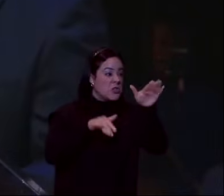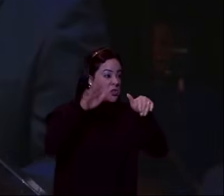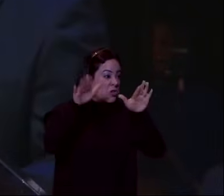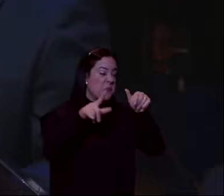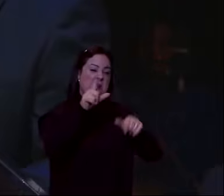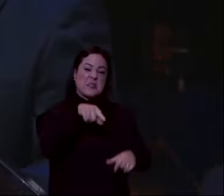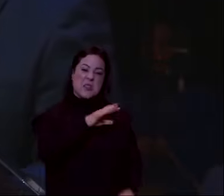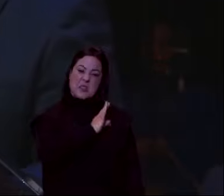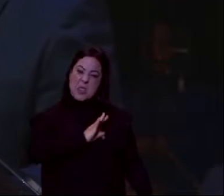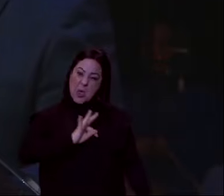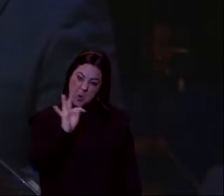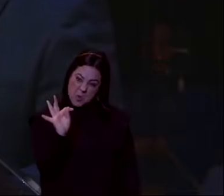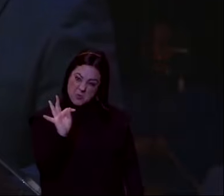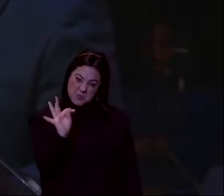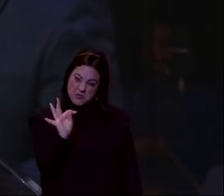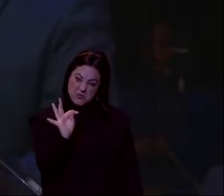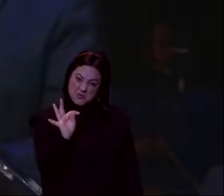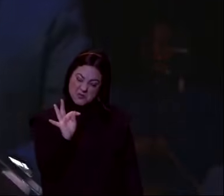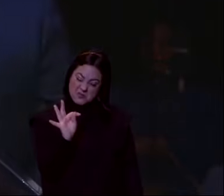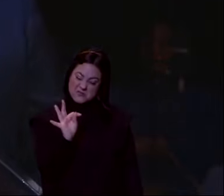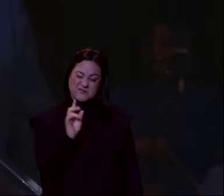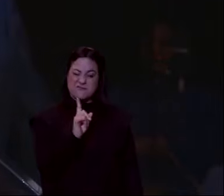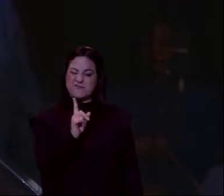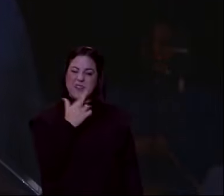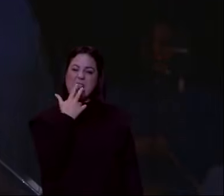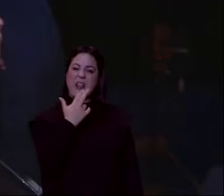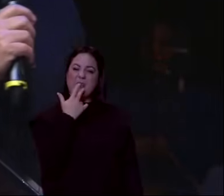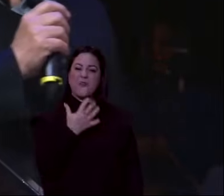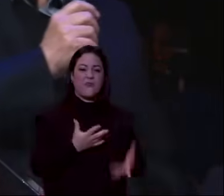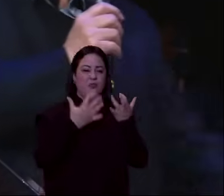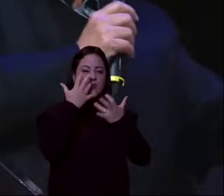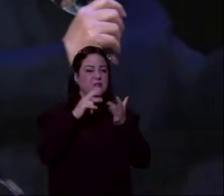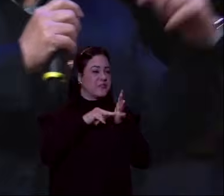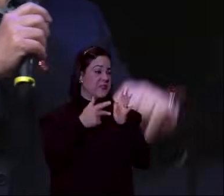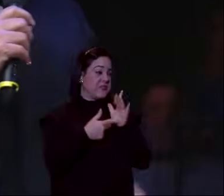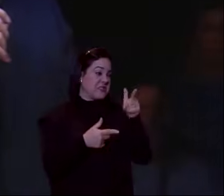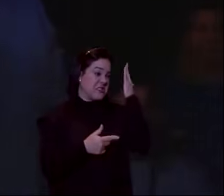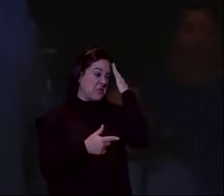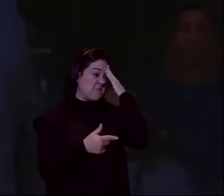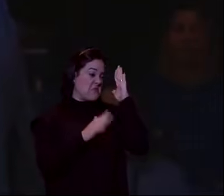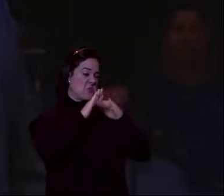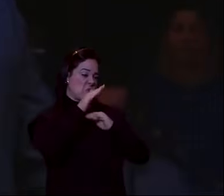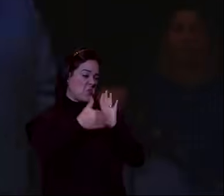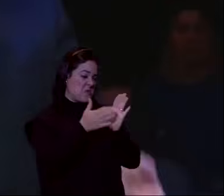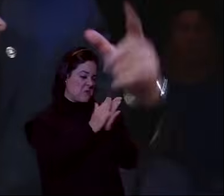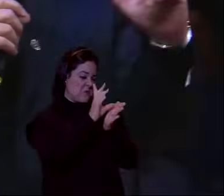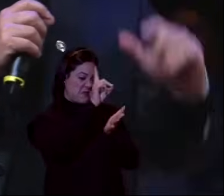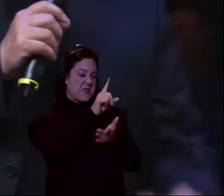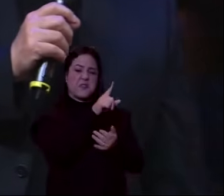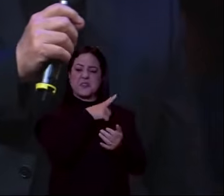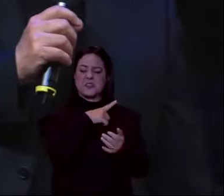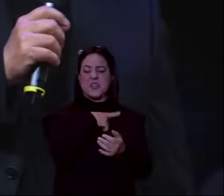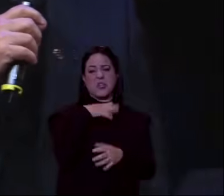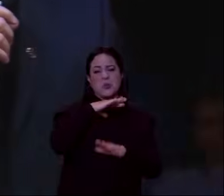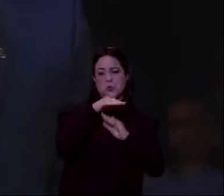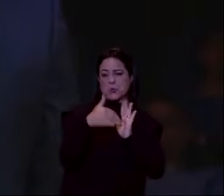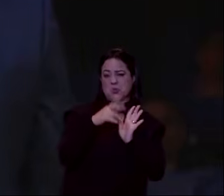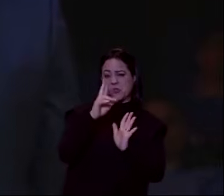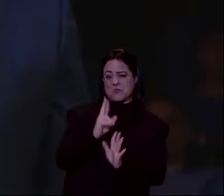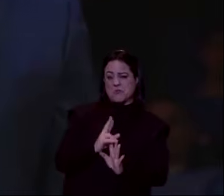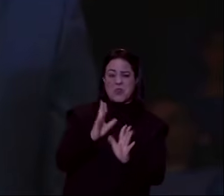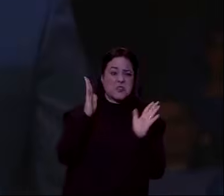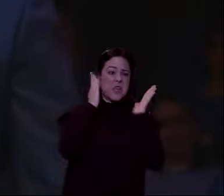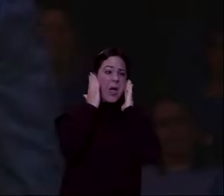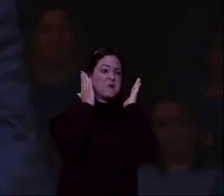sermos teólogos. A língua de fogo não quer dizer que você sabe tudo da Bíblia, que você tem todas as